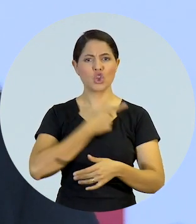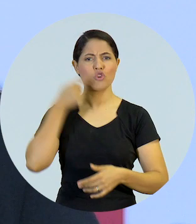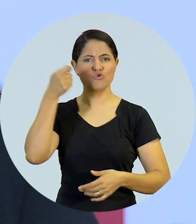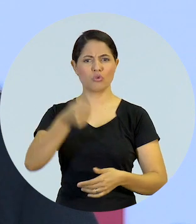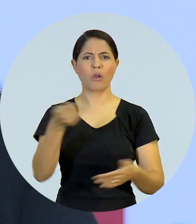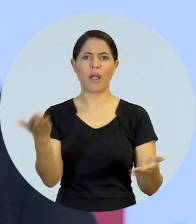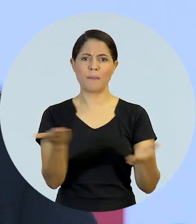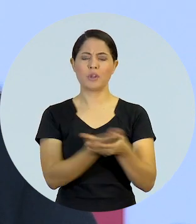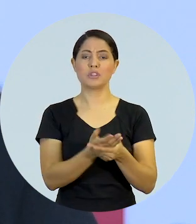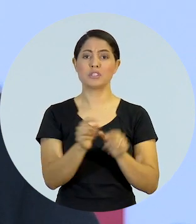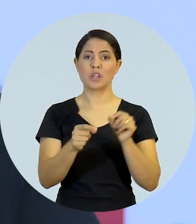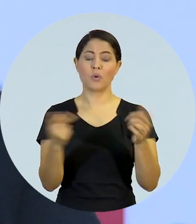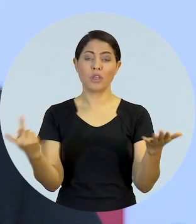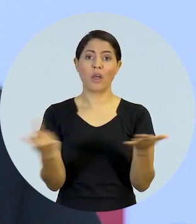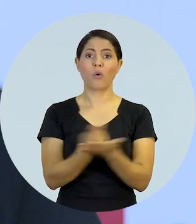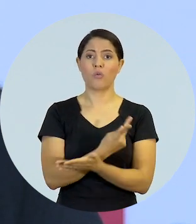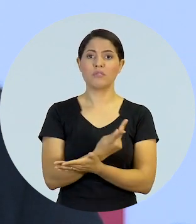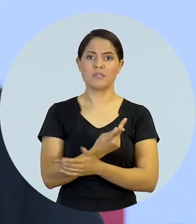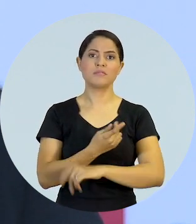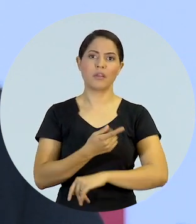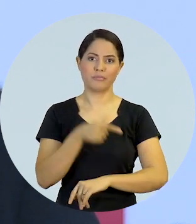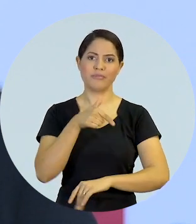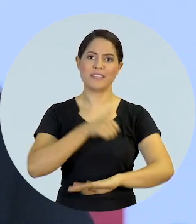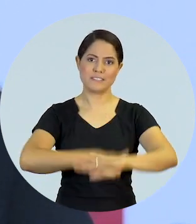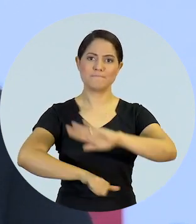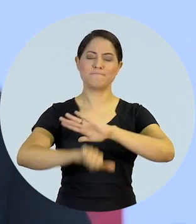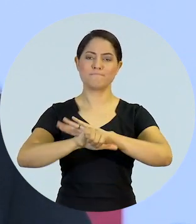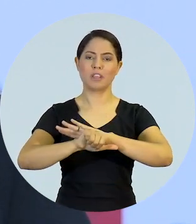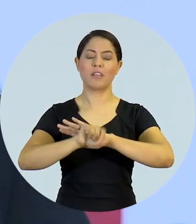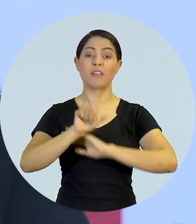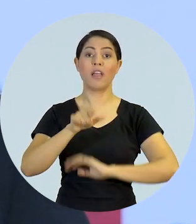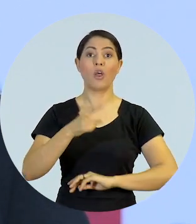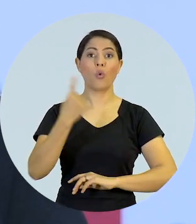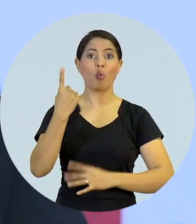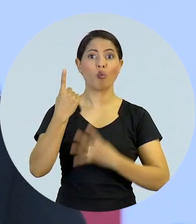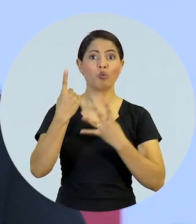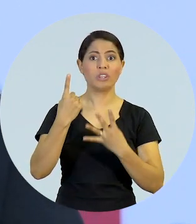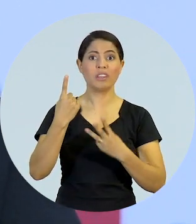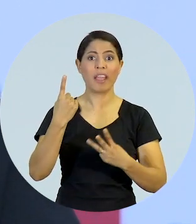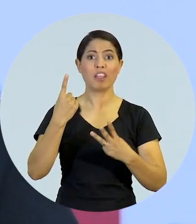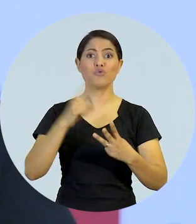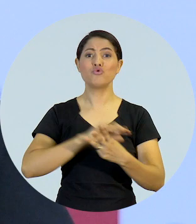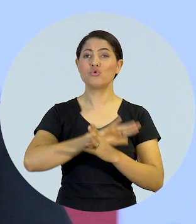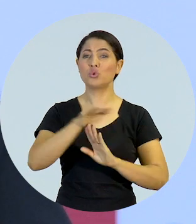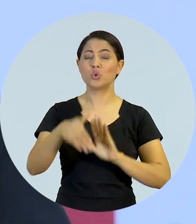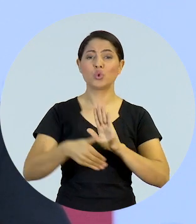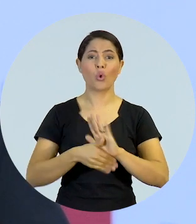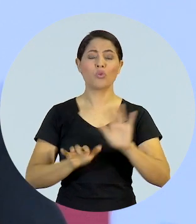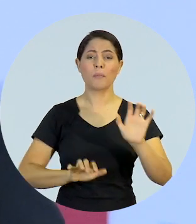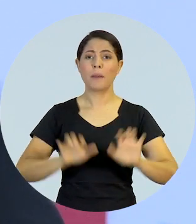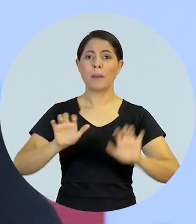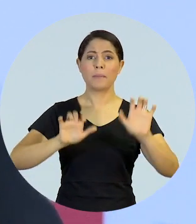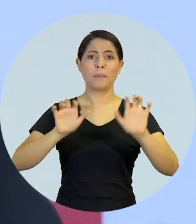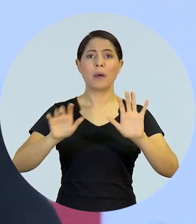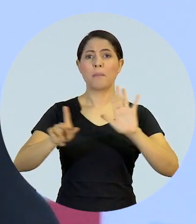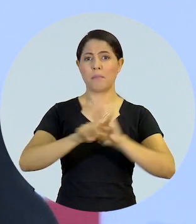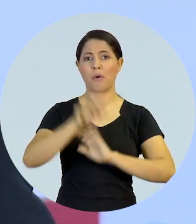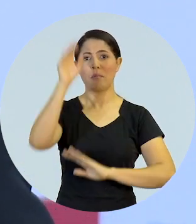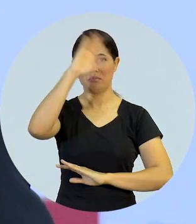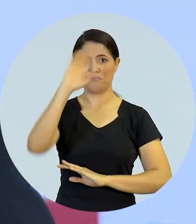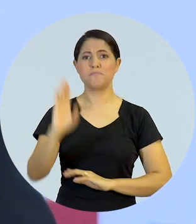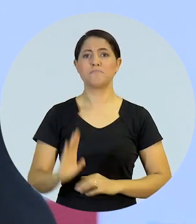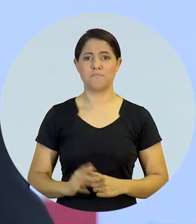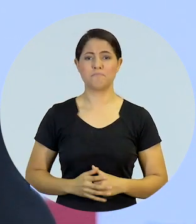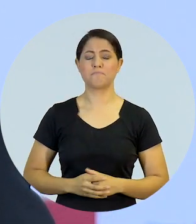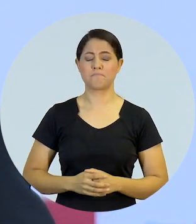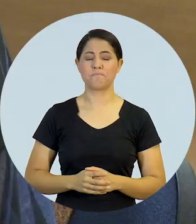competência para julgar e processar esse tipo de delito, de crime, que afeta 1/3 do estado brasileiro e 9 estados do